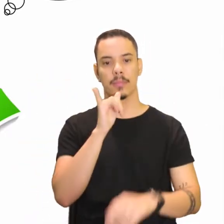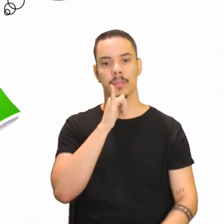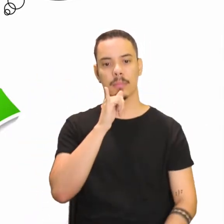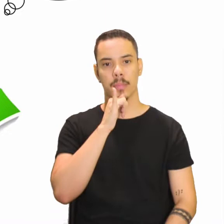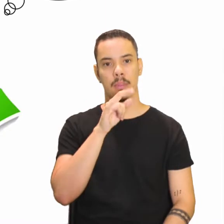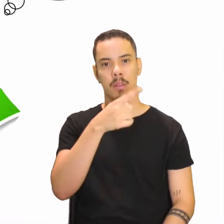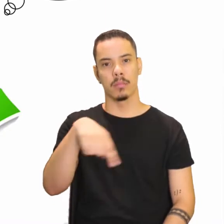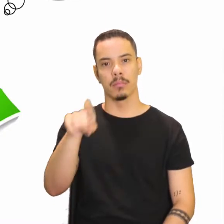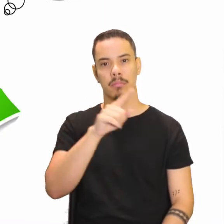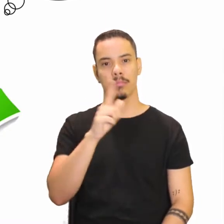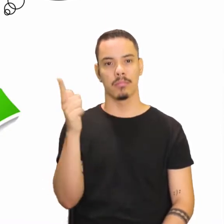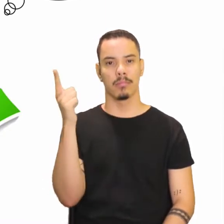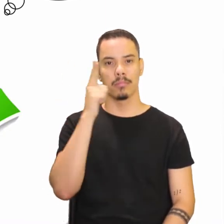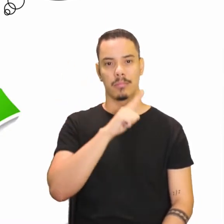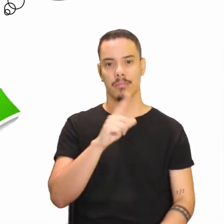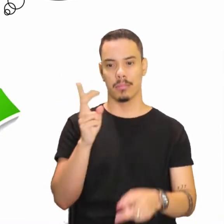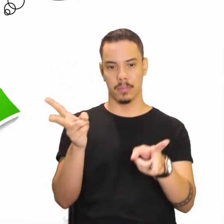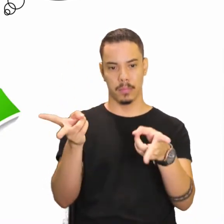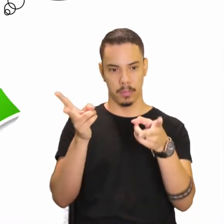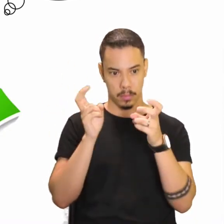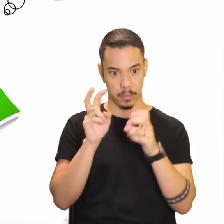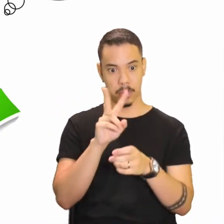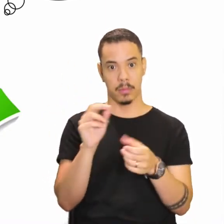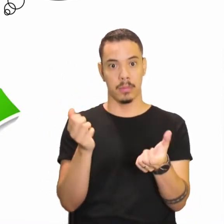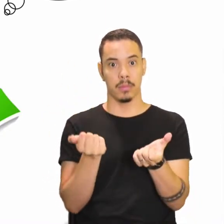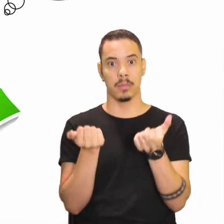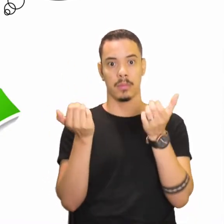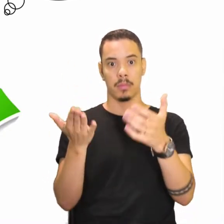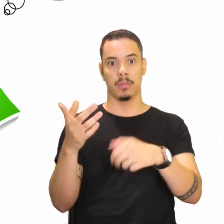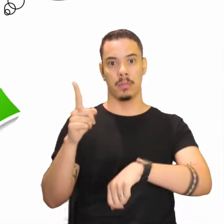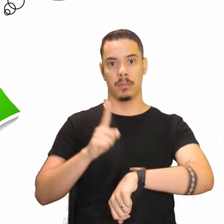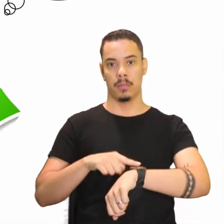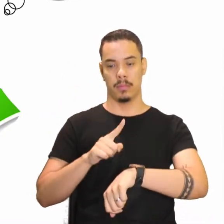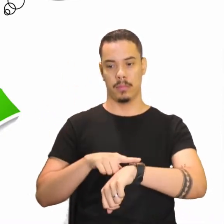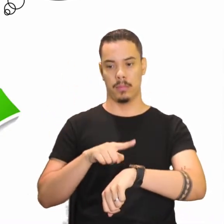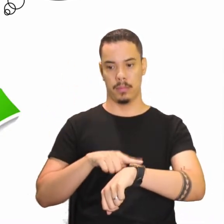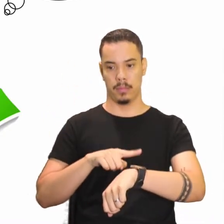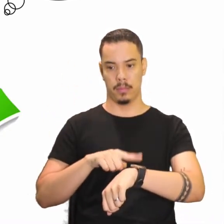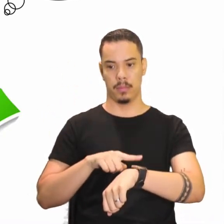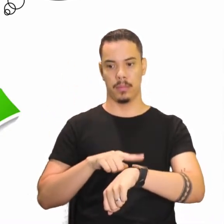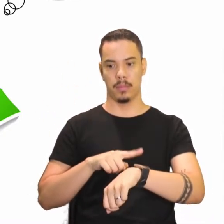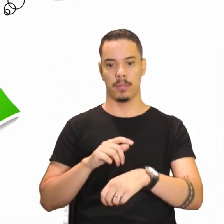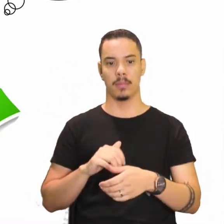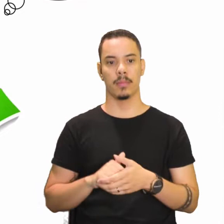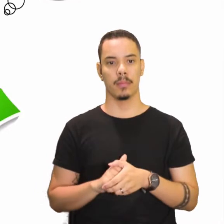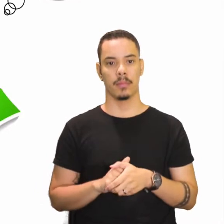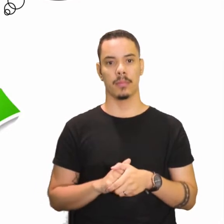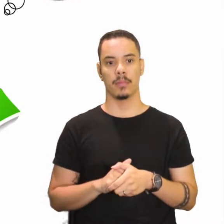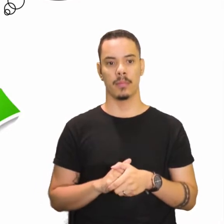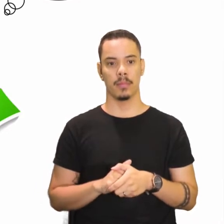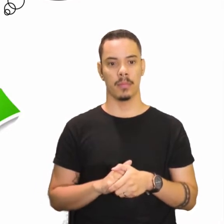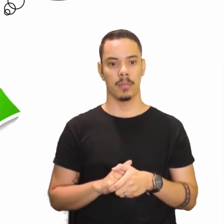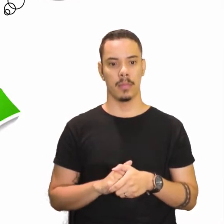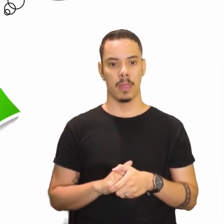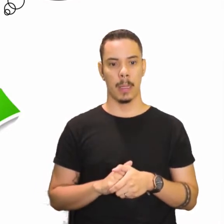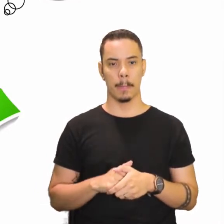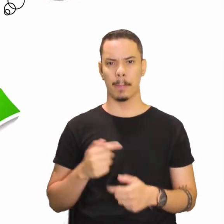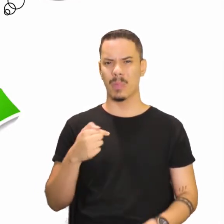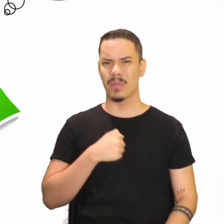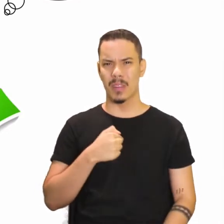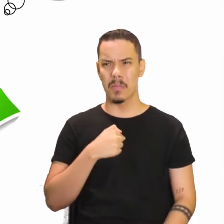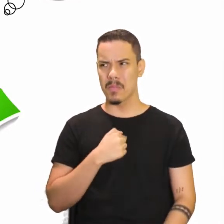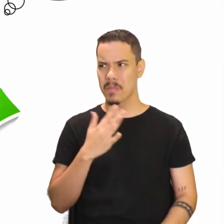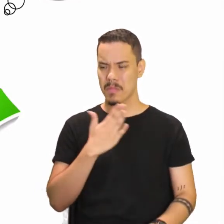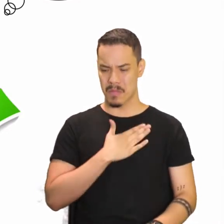vai perceber, né, que vai indicar tempo decorrido. Não vejo a